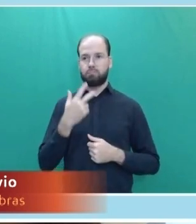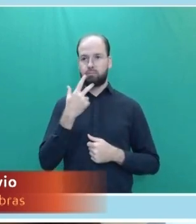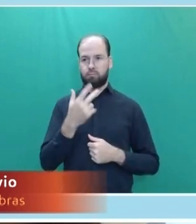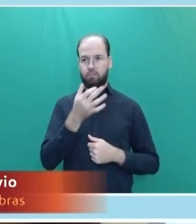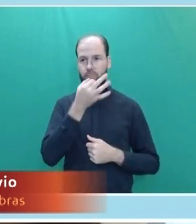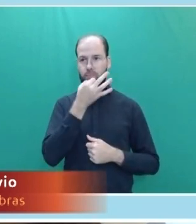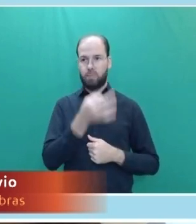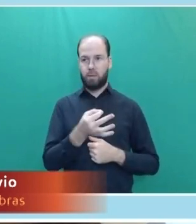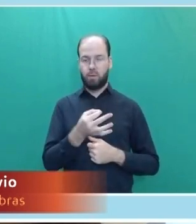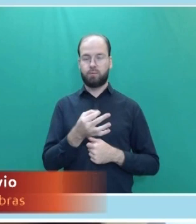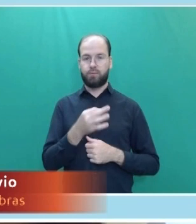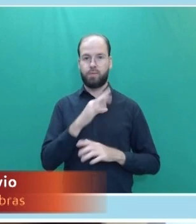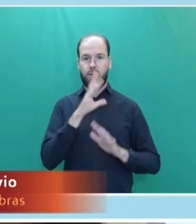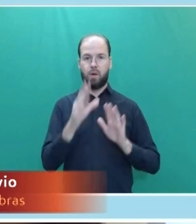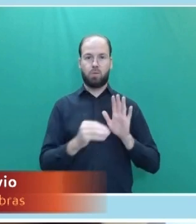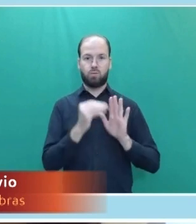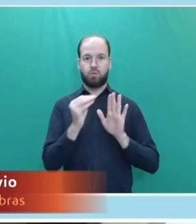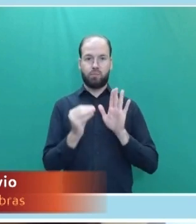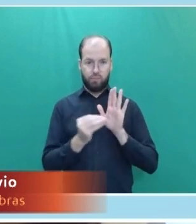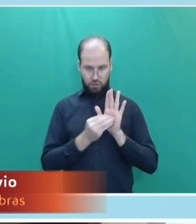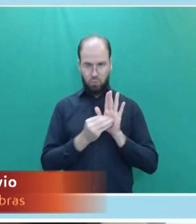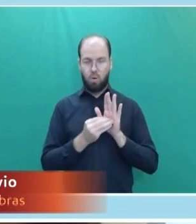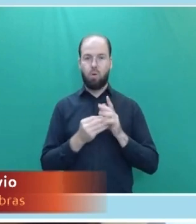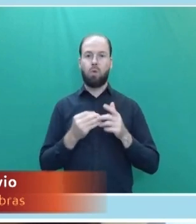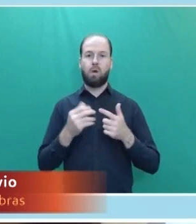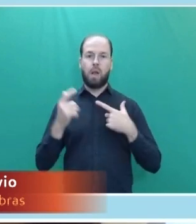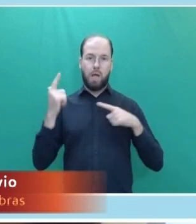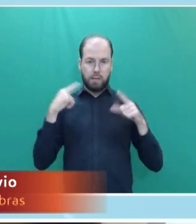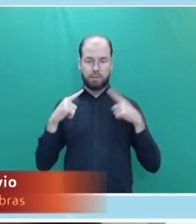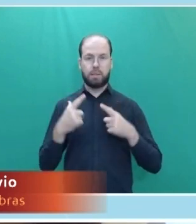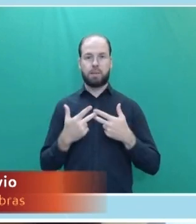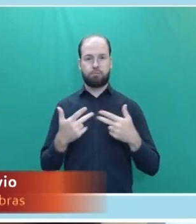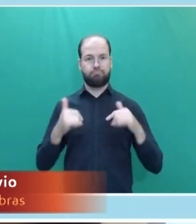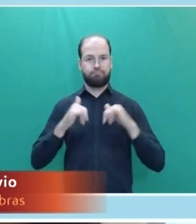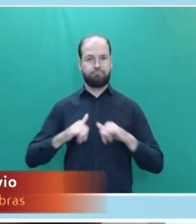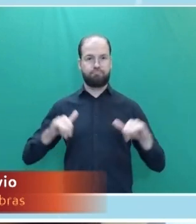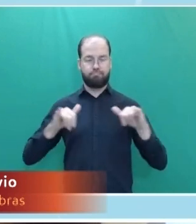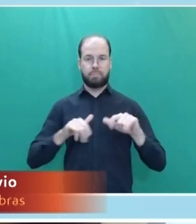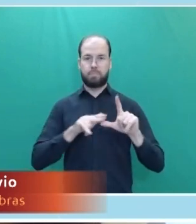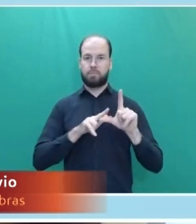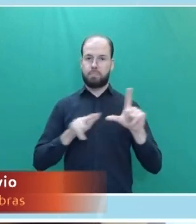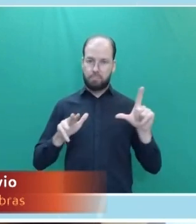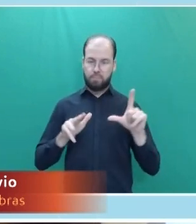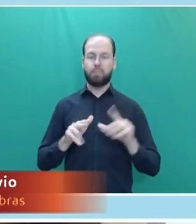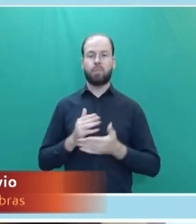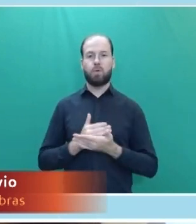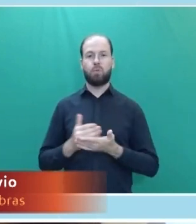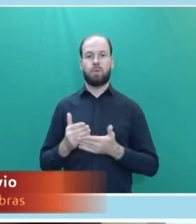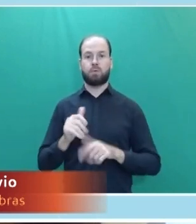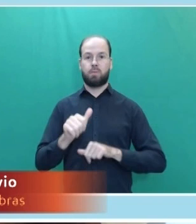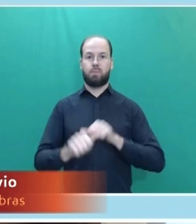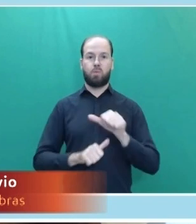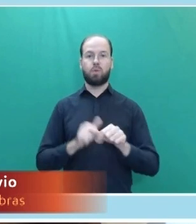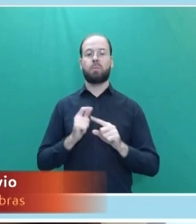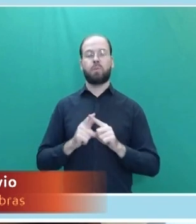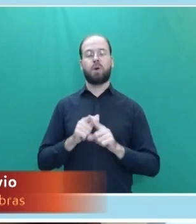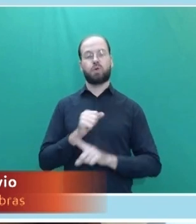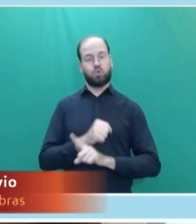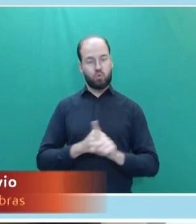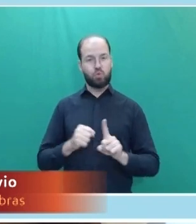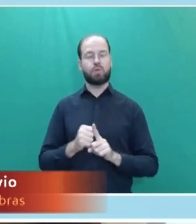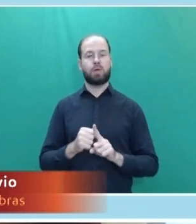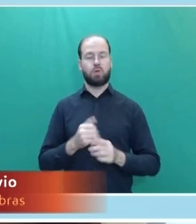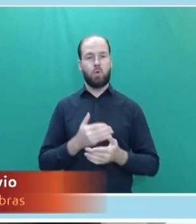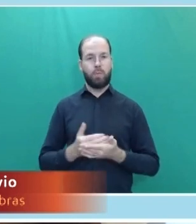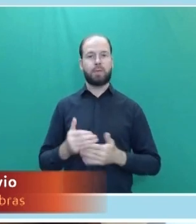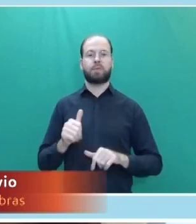o audiovisual, o entretenimento, ele vai começar a rodar a partir do momento que a sociedade também começar a se preocupar com isso, né? Porque